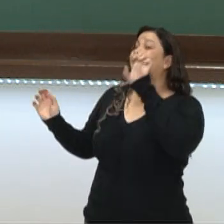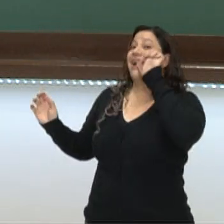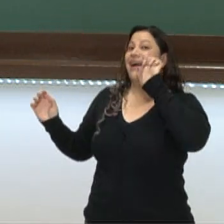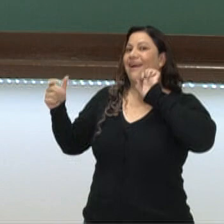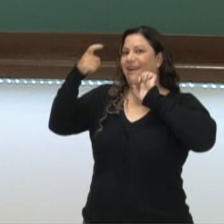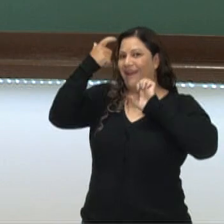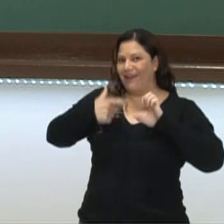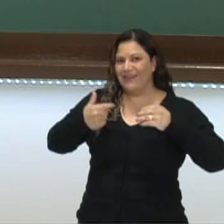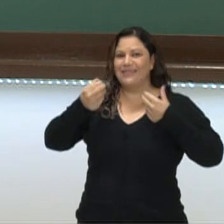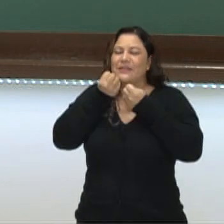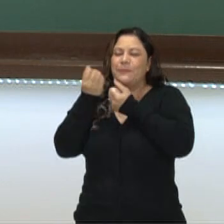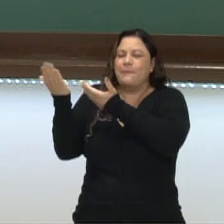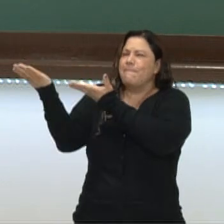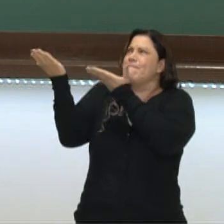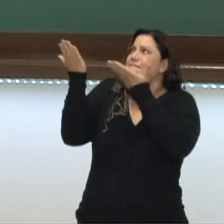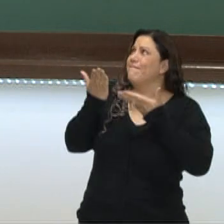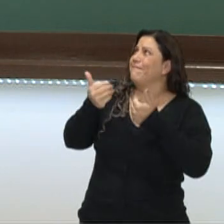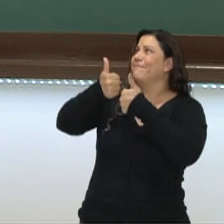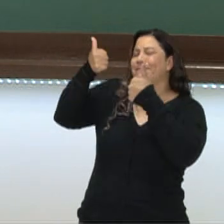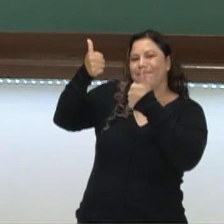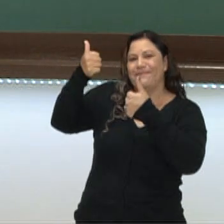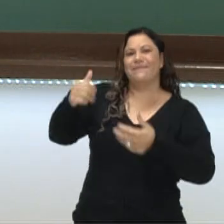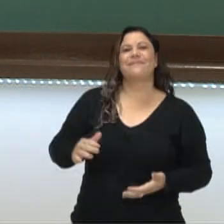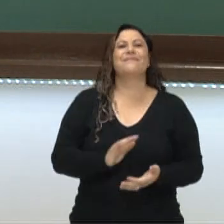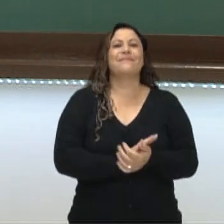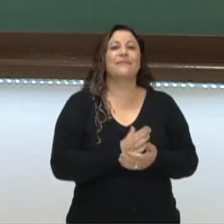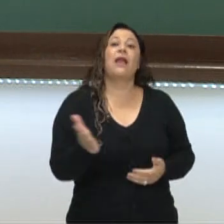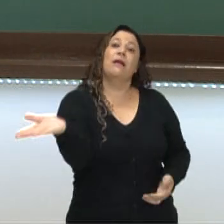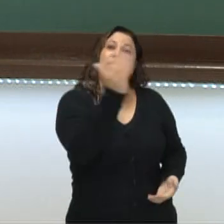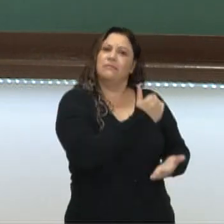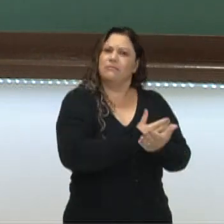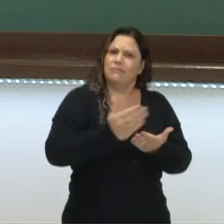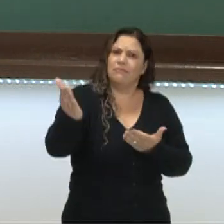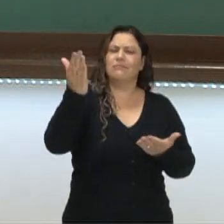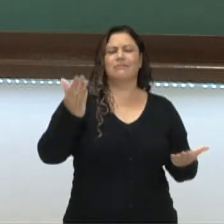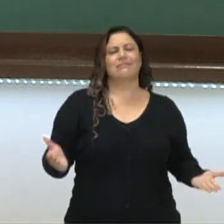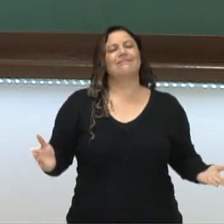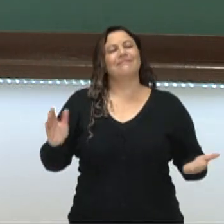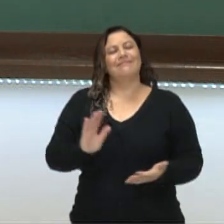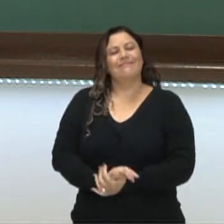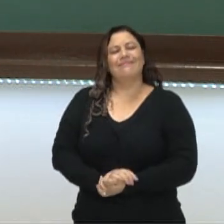seja bem-vinda. Então, vamos lá? Me acompanha.